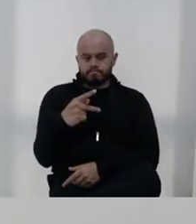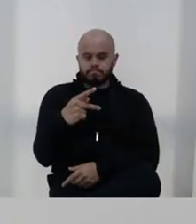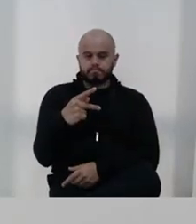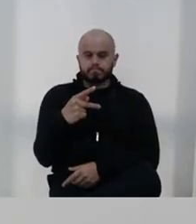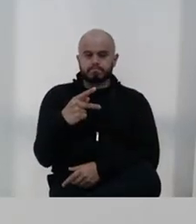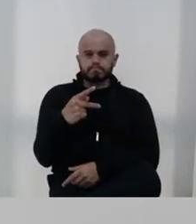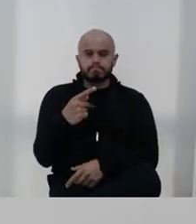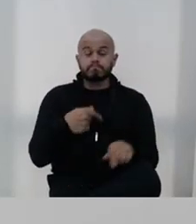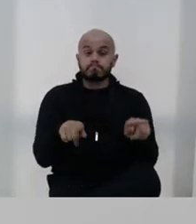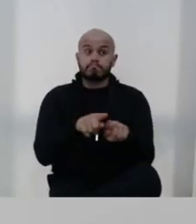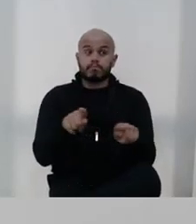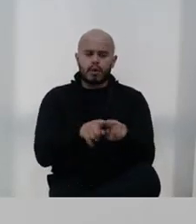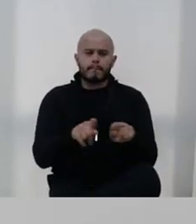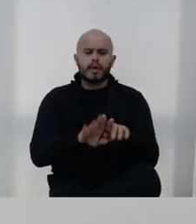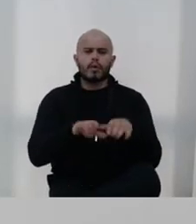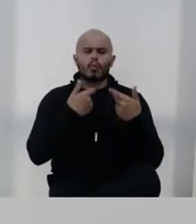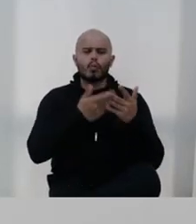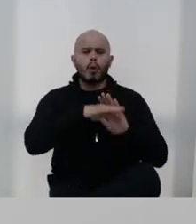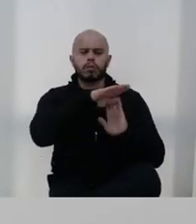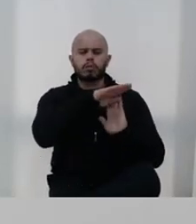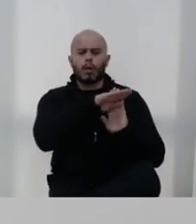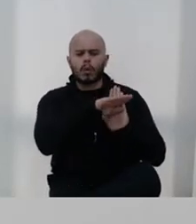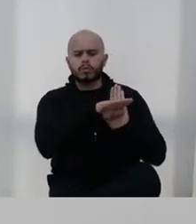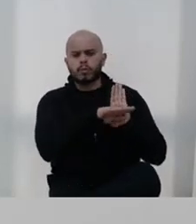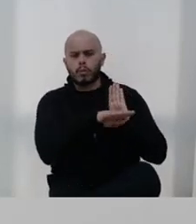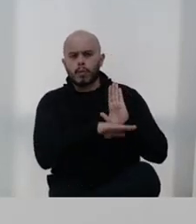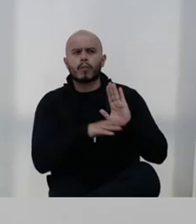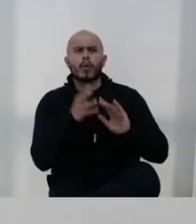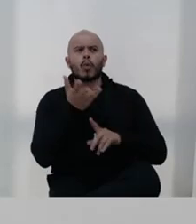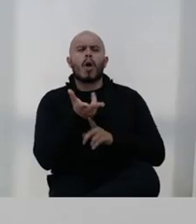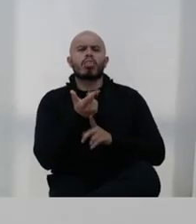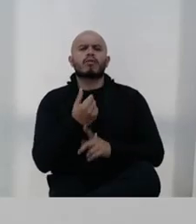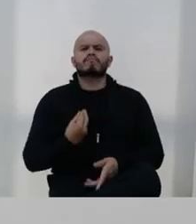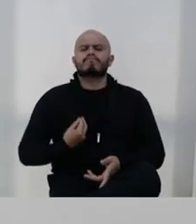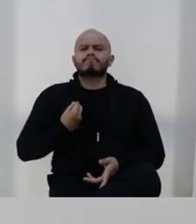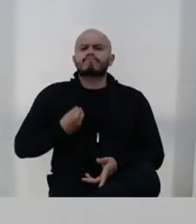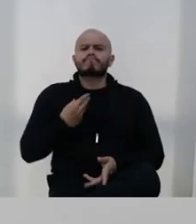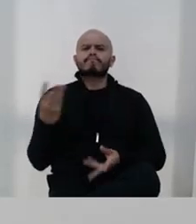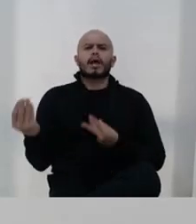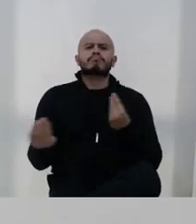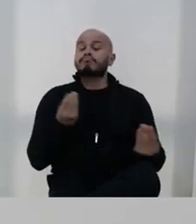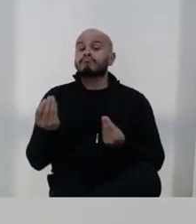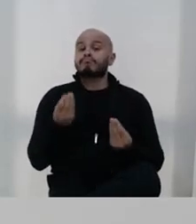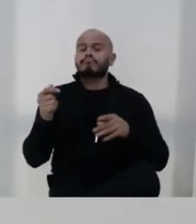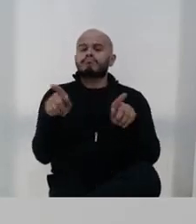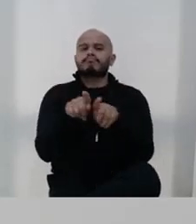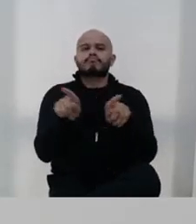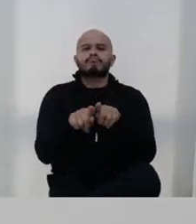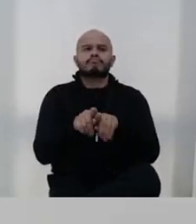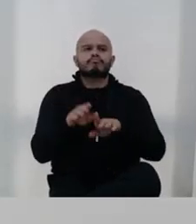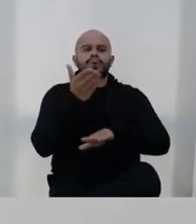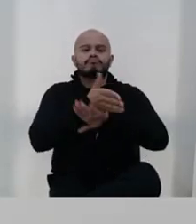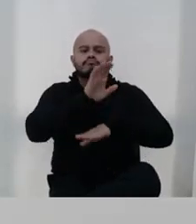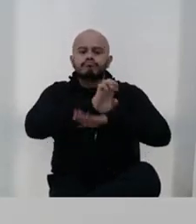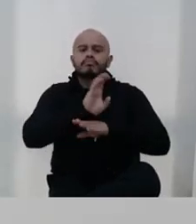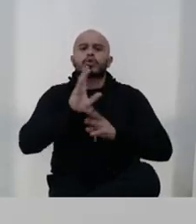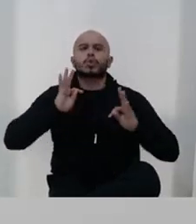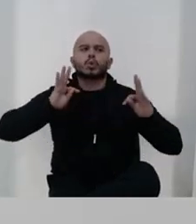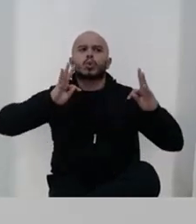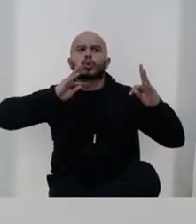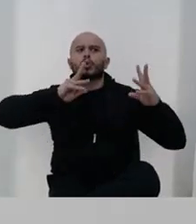programas de qualidade de vida muito estruturados em termos de defensores, defensoras, servidores e servidoras estagiários da Defensoria Pública,